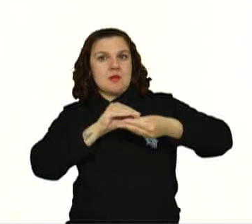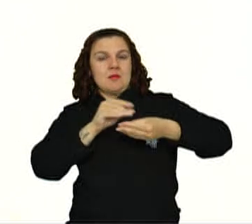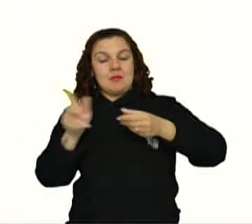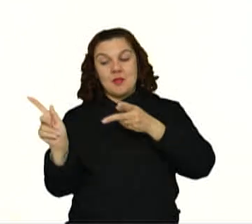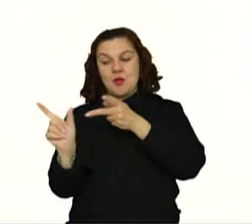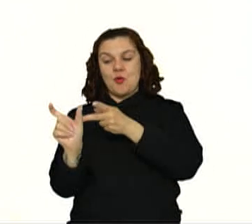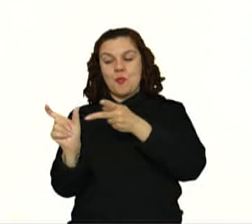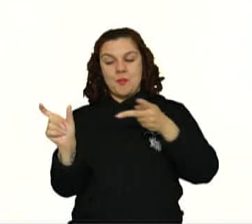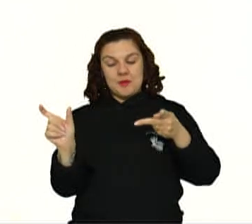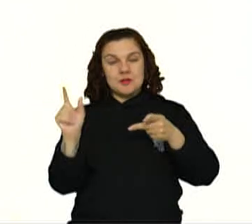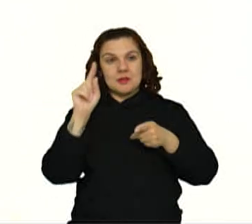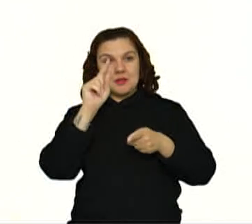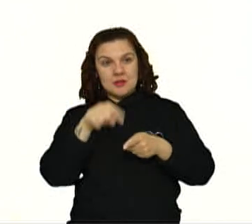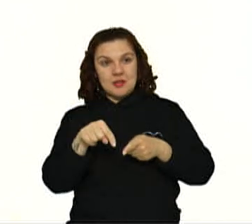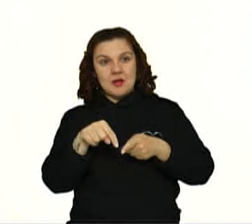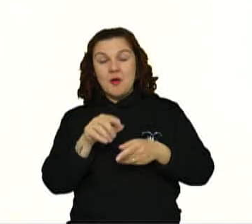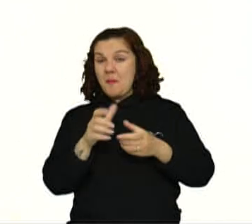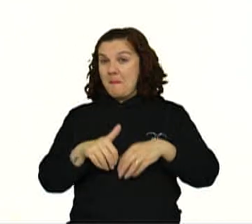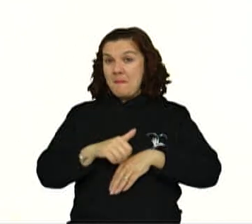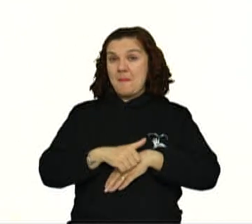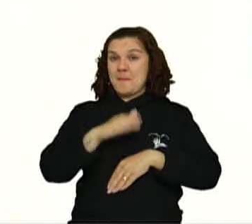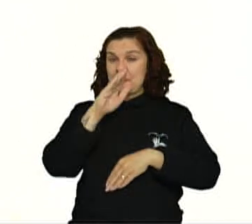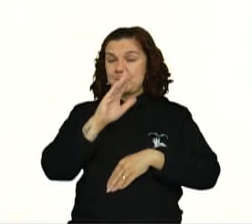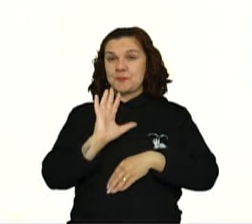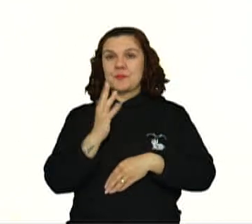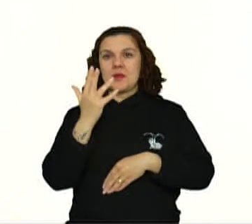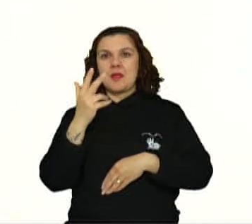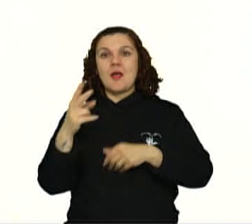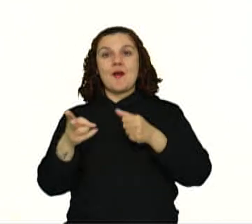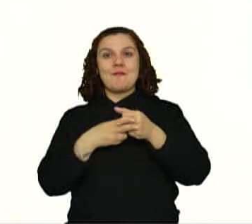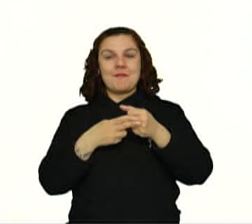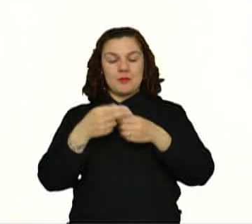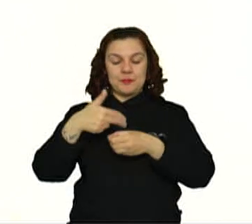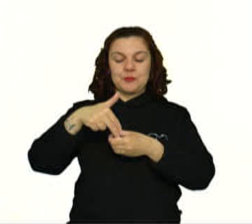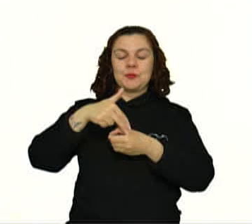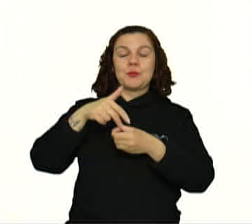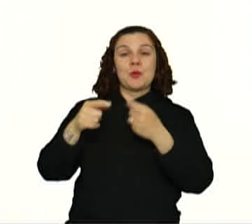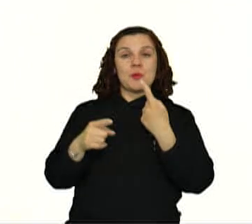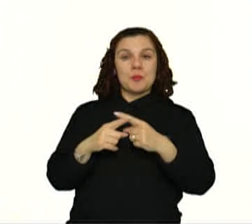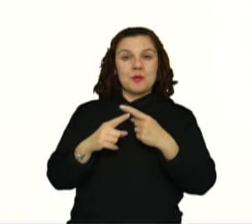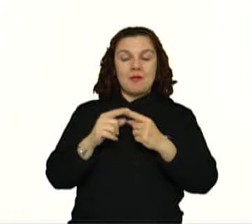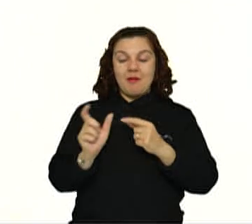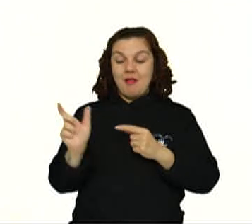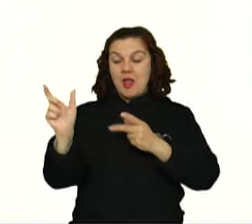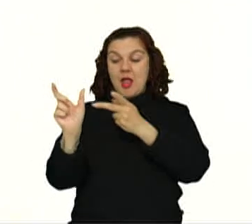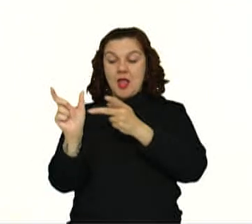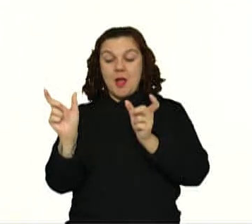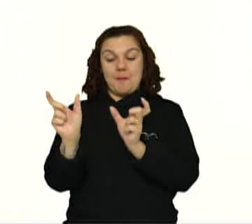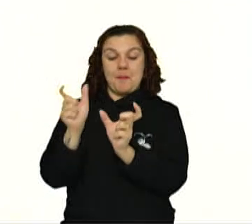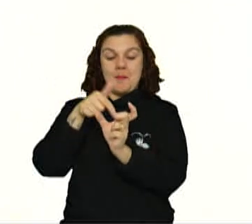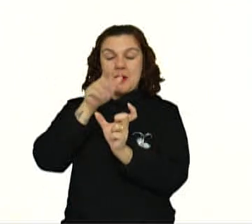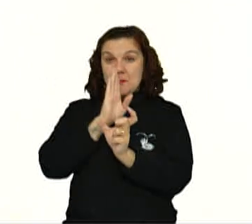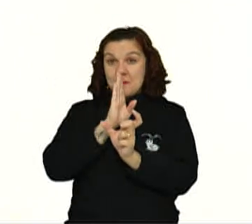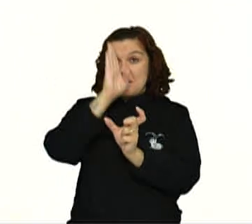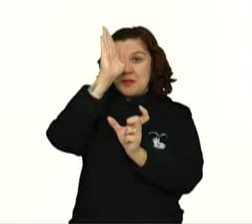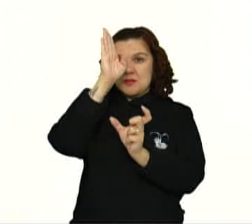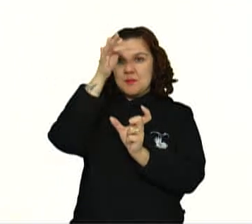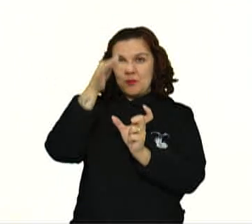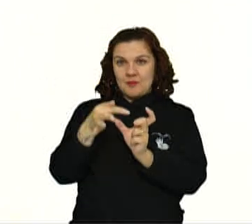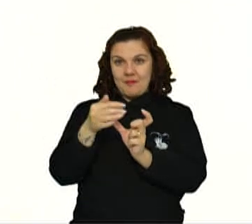predicado, ele é considerado, na maioria das vezes, seu núcleo, por ser o termo fundamental da